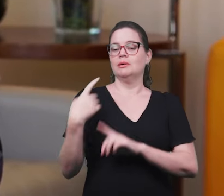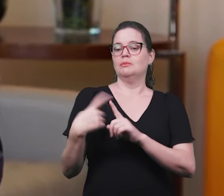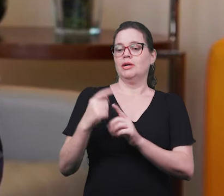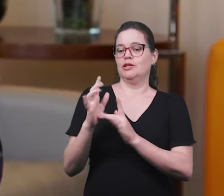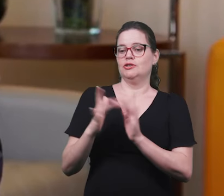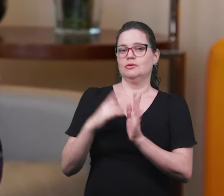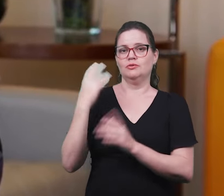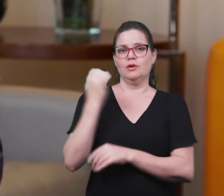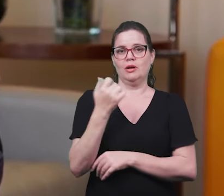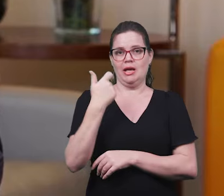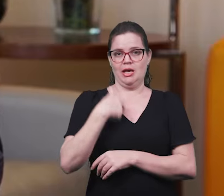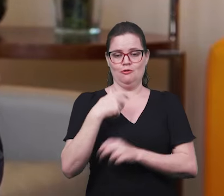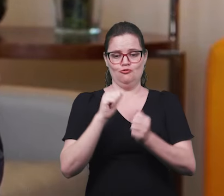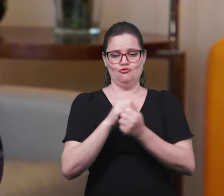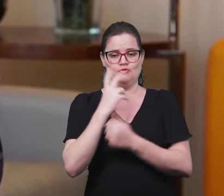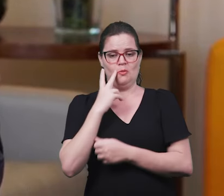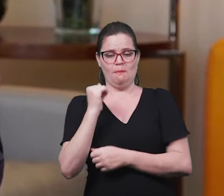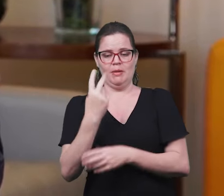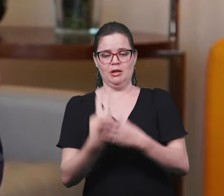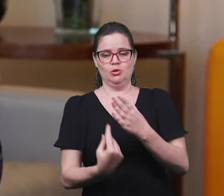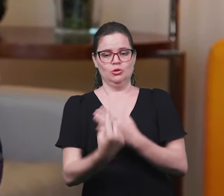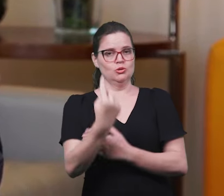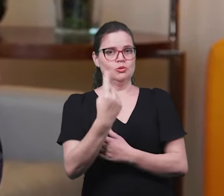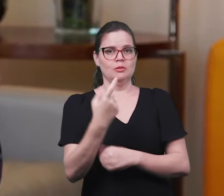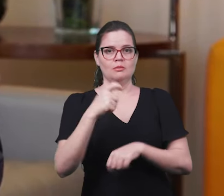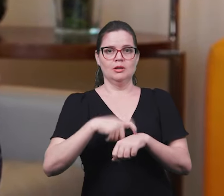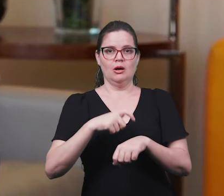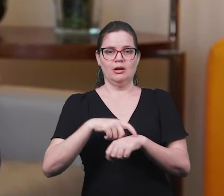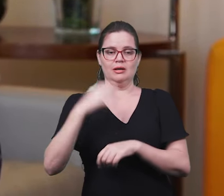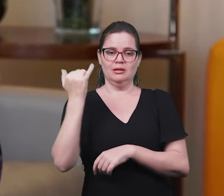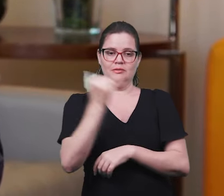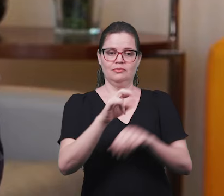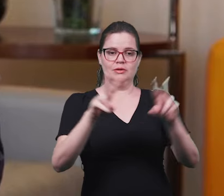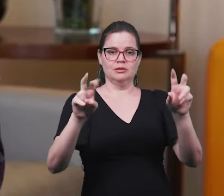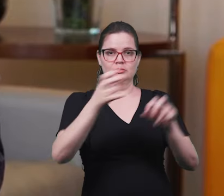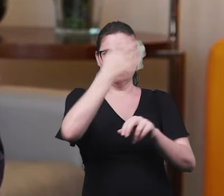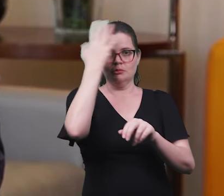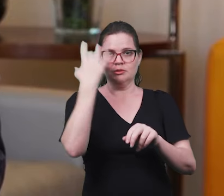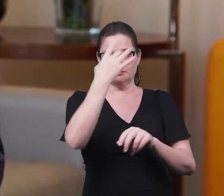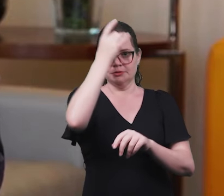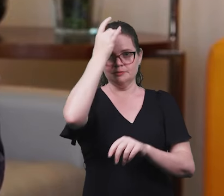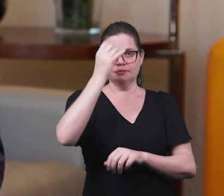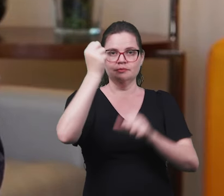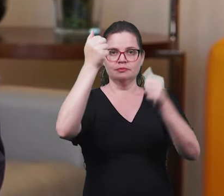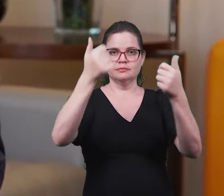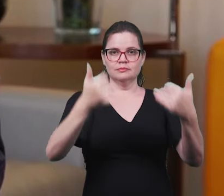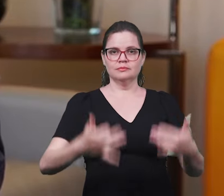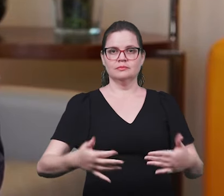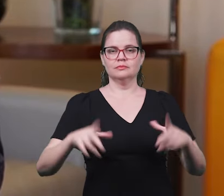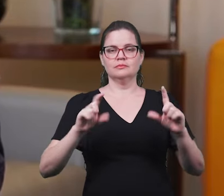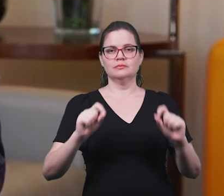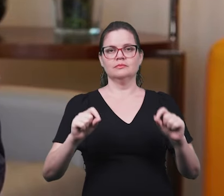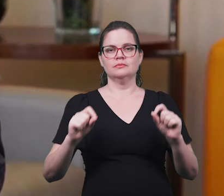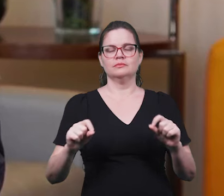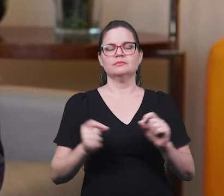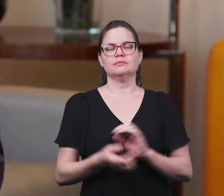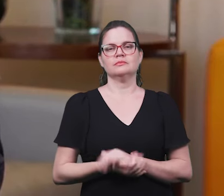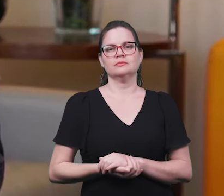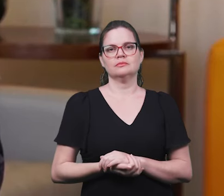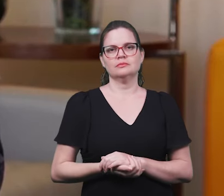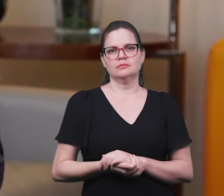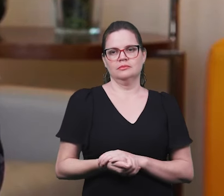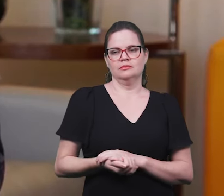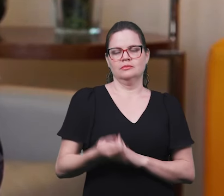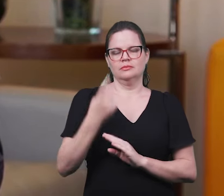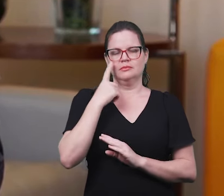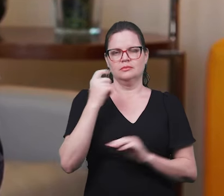o Pai somos um. Aleluia. Quando ele fala do Espírito Santo, ele retrata ainda uma colocação